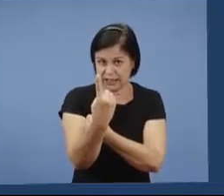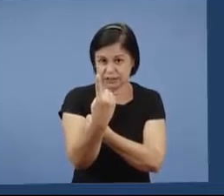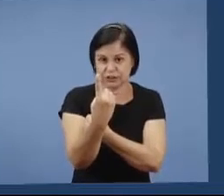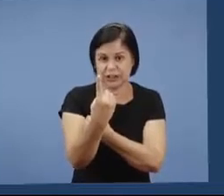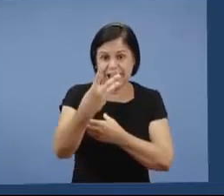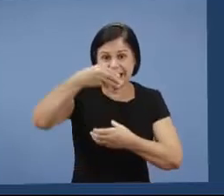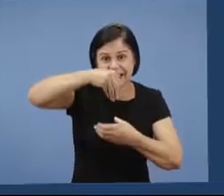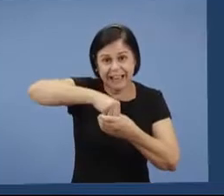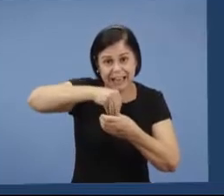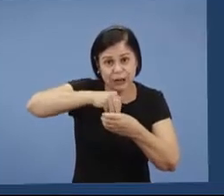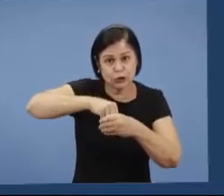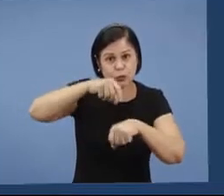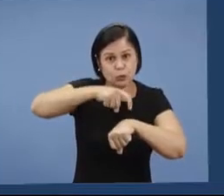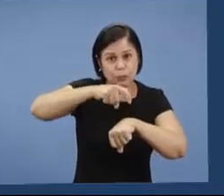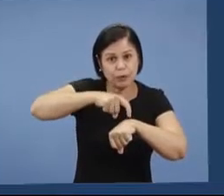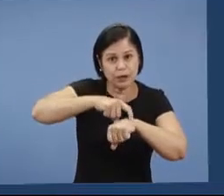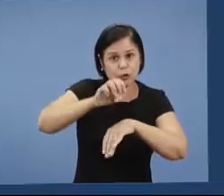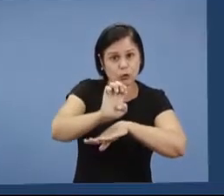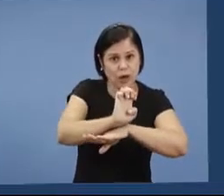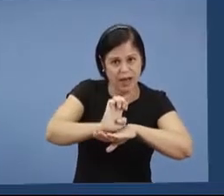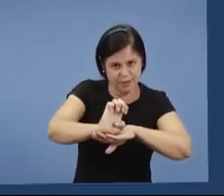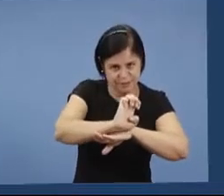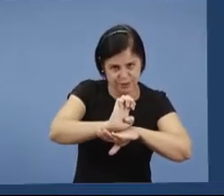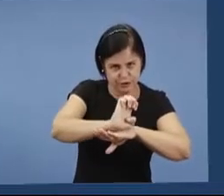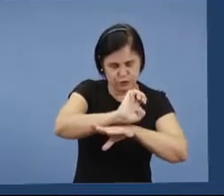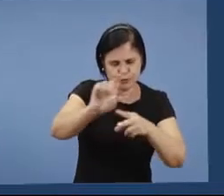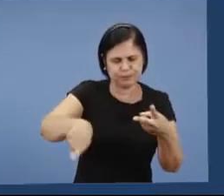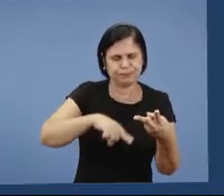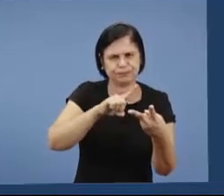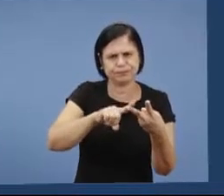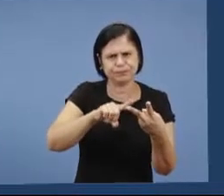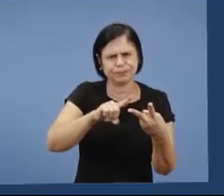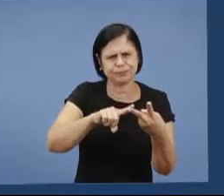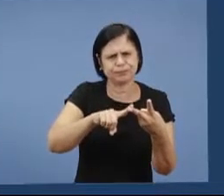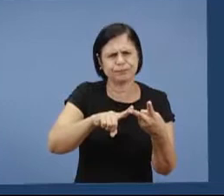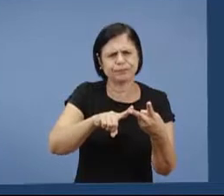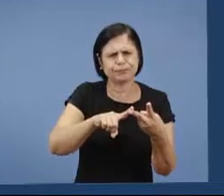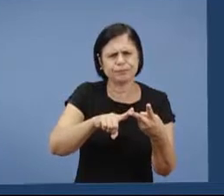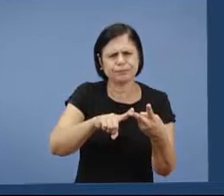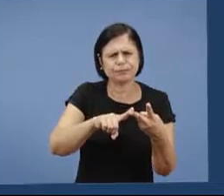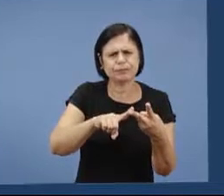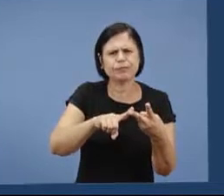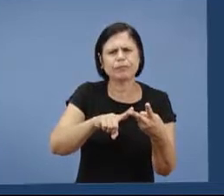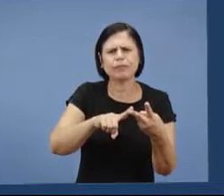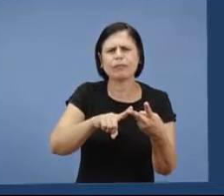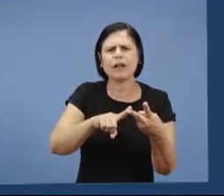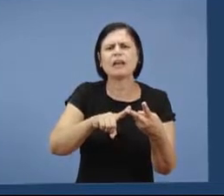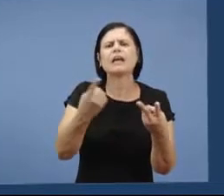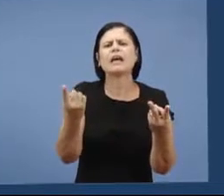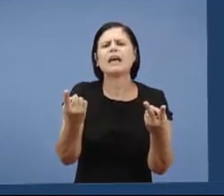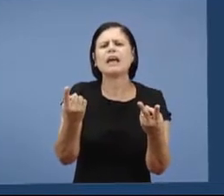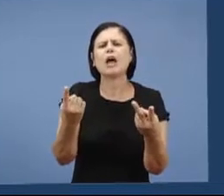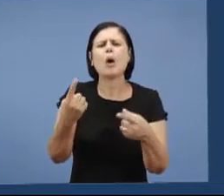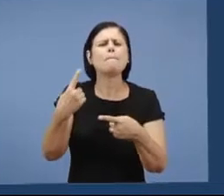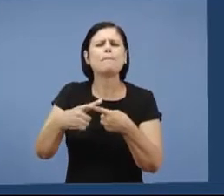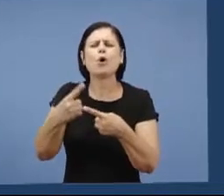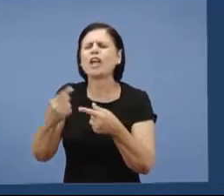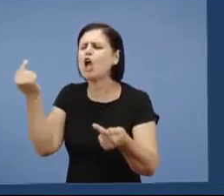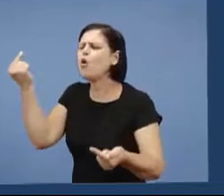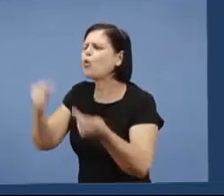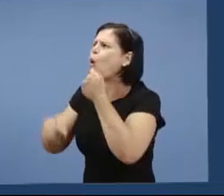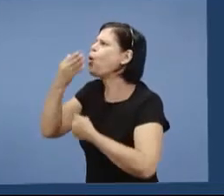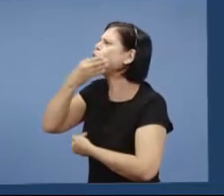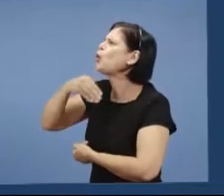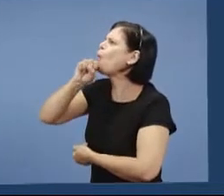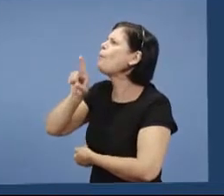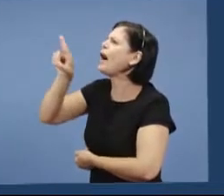Éfeso. Segundo, por que a reação contra o Pai? Vou pedir para separar aqui essa